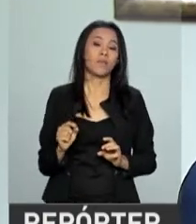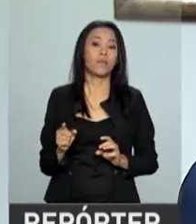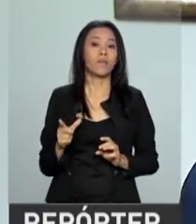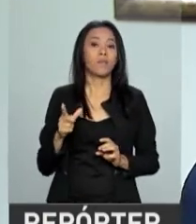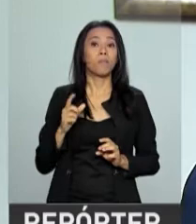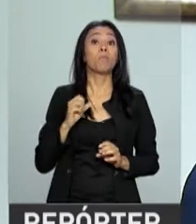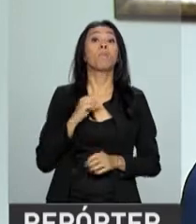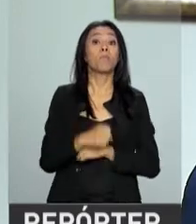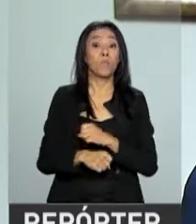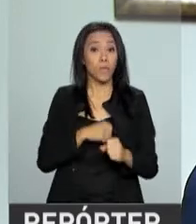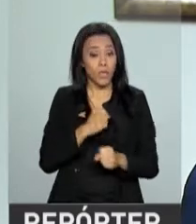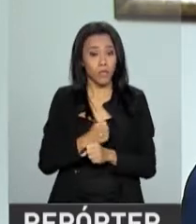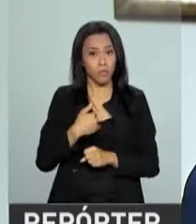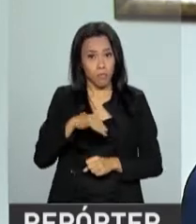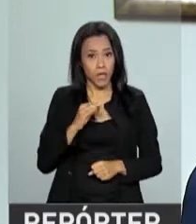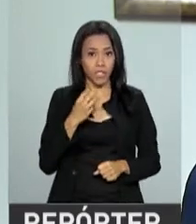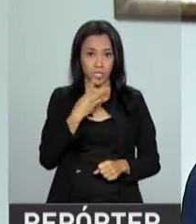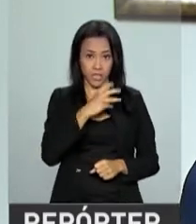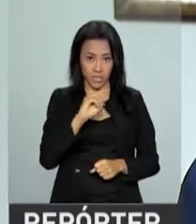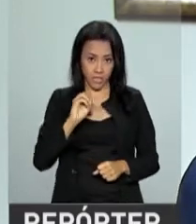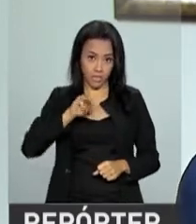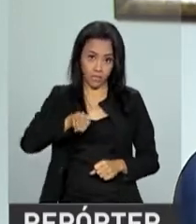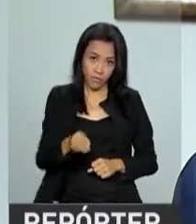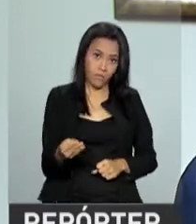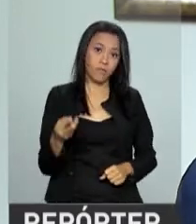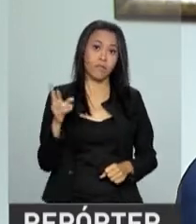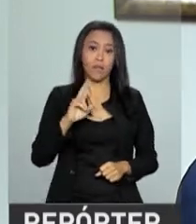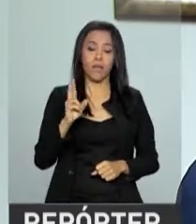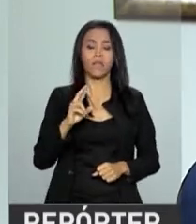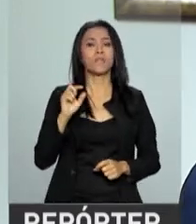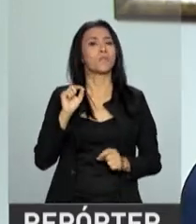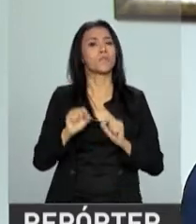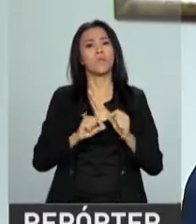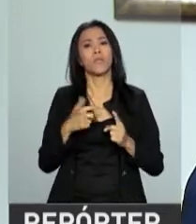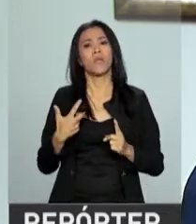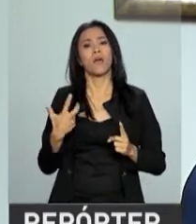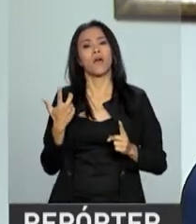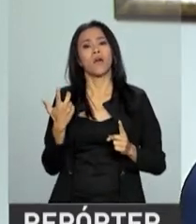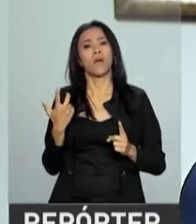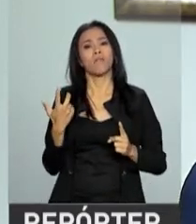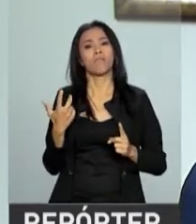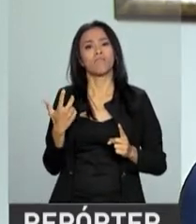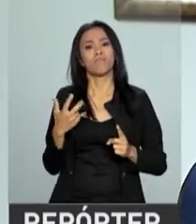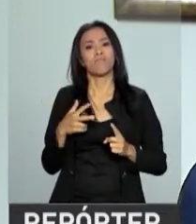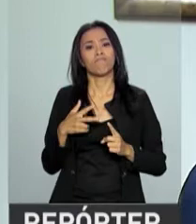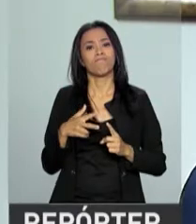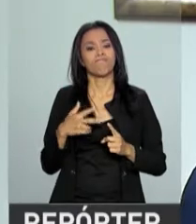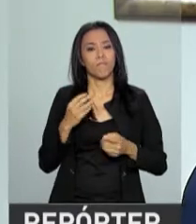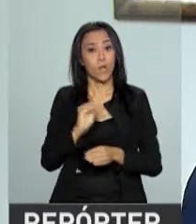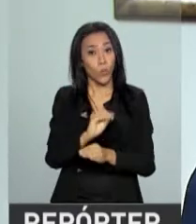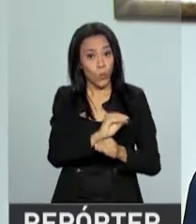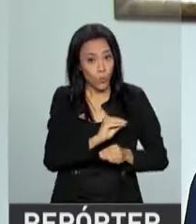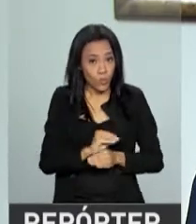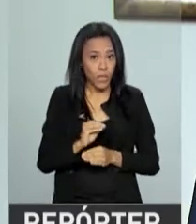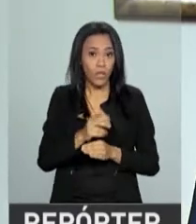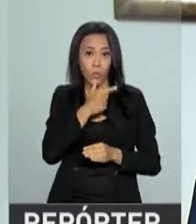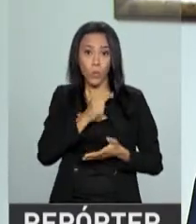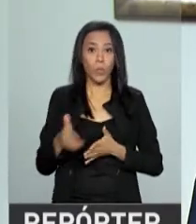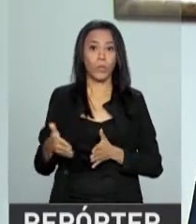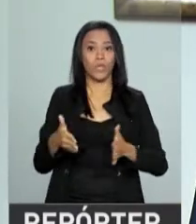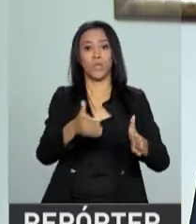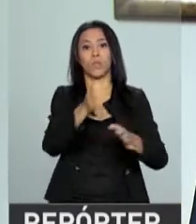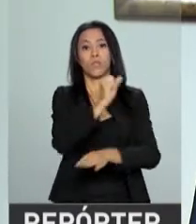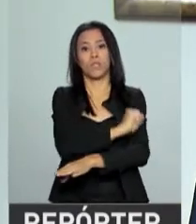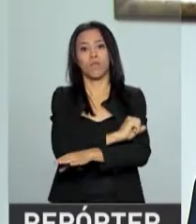por ano mais de 300 milhões de reais na recuperação do rio são francisco ela vai